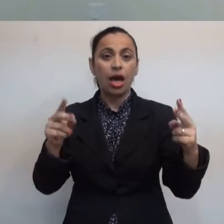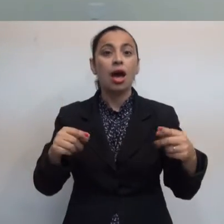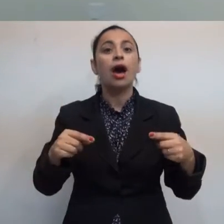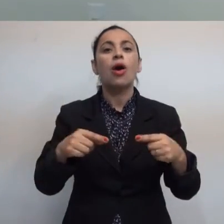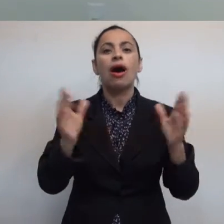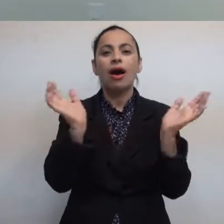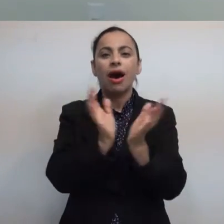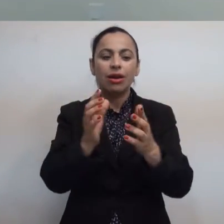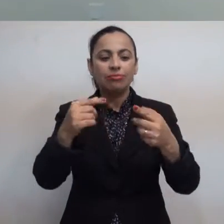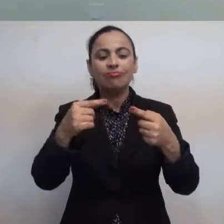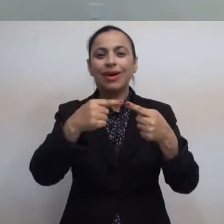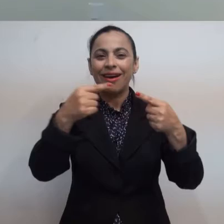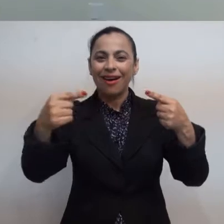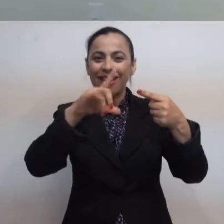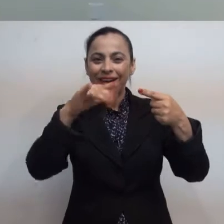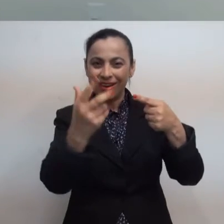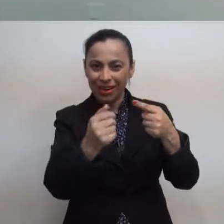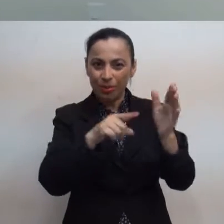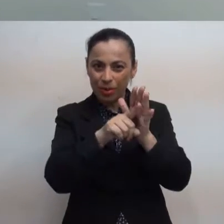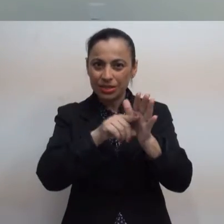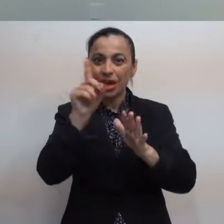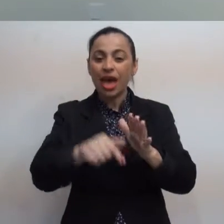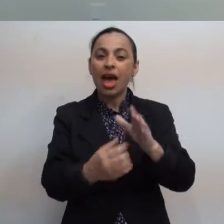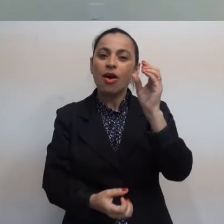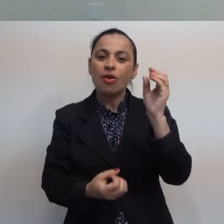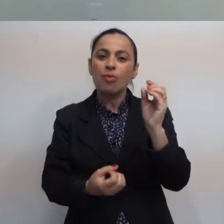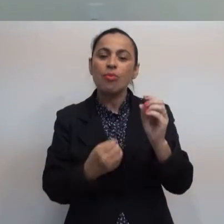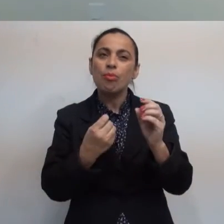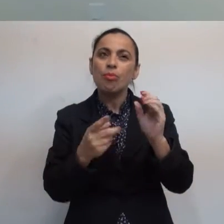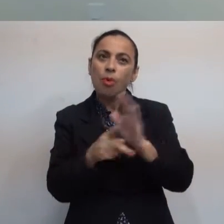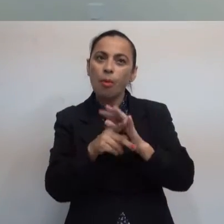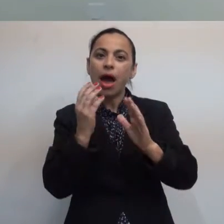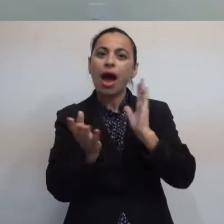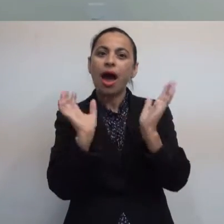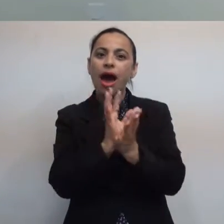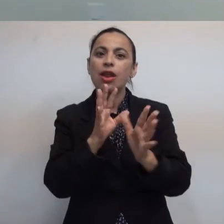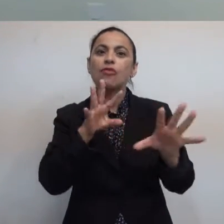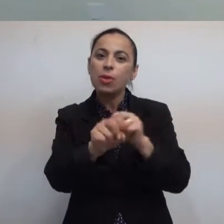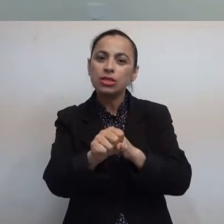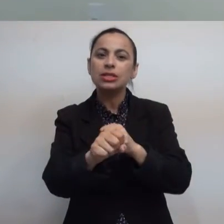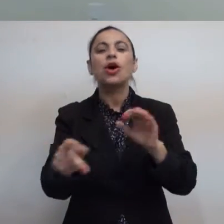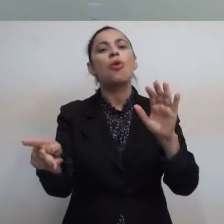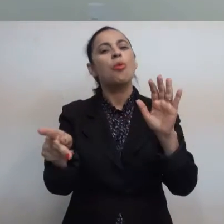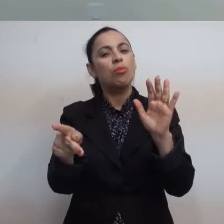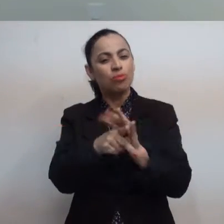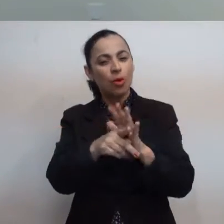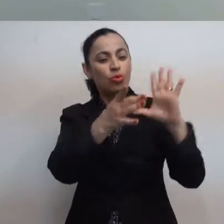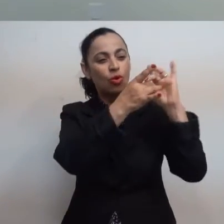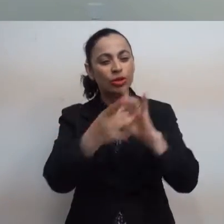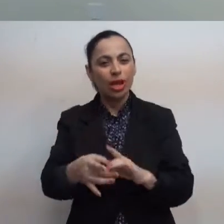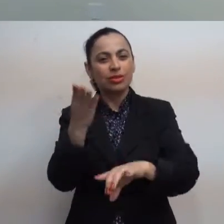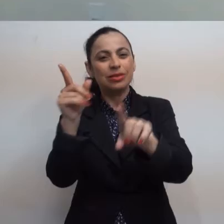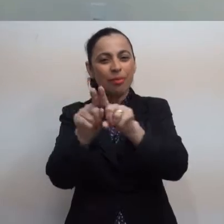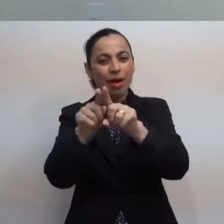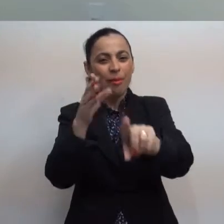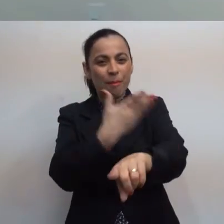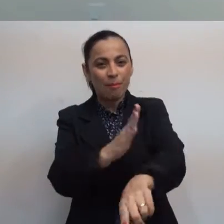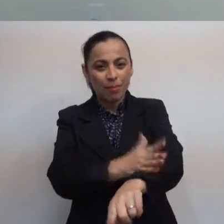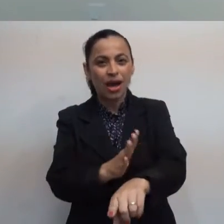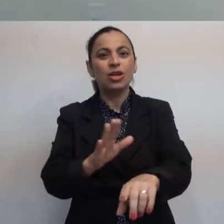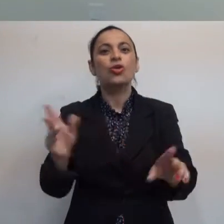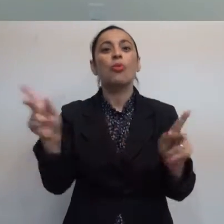online. Uma delas é a formação em contexto e a prática do